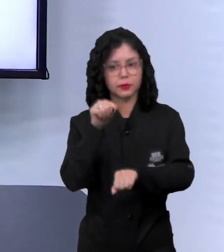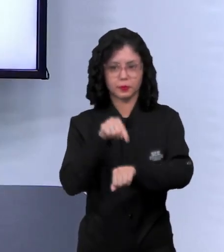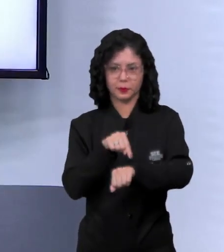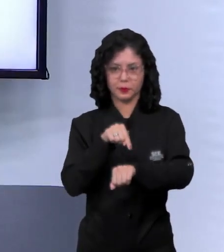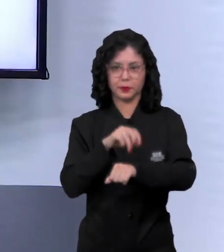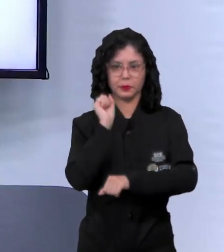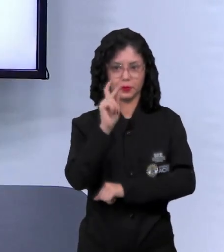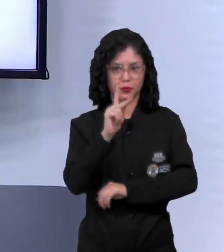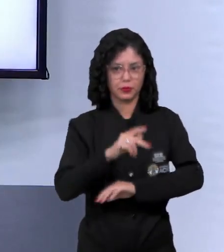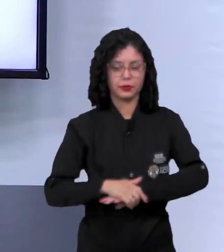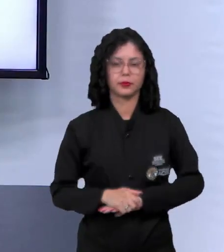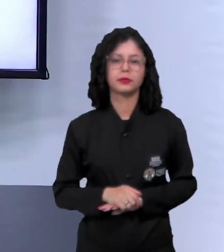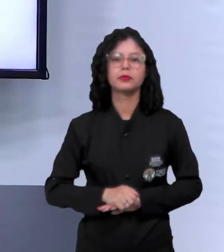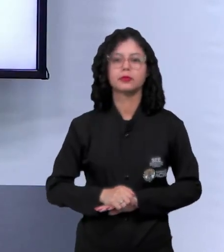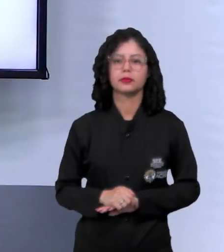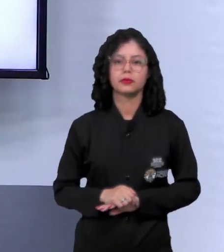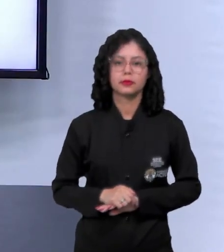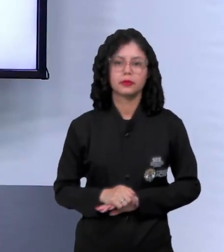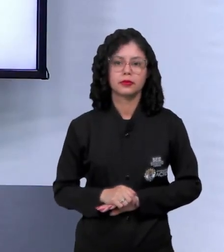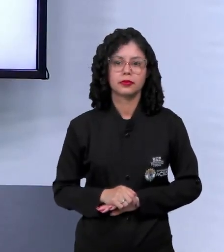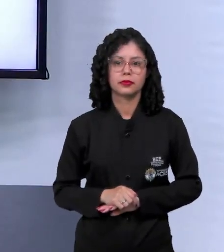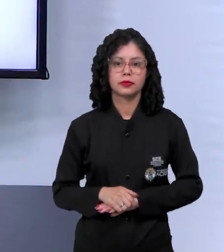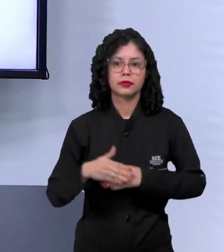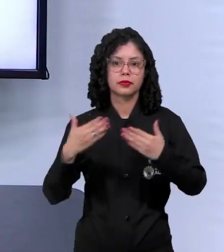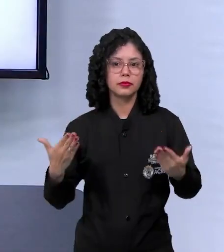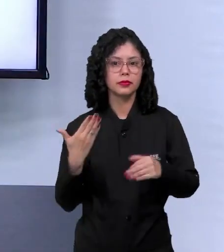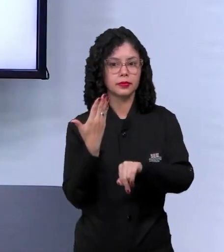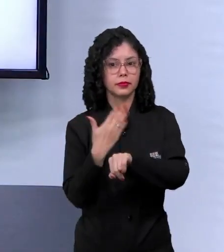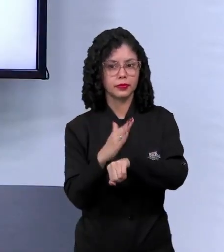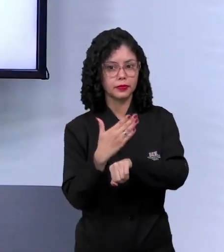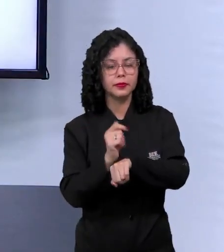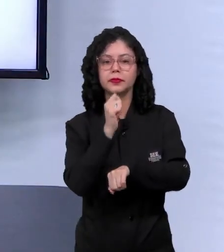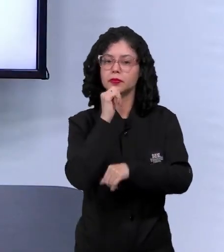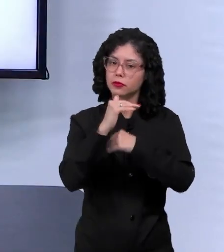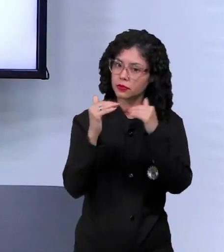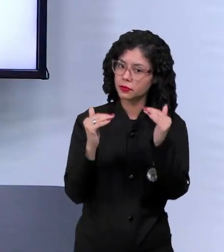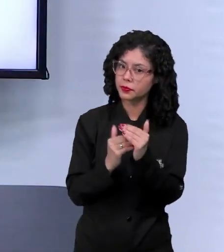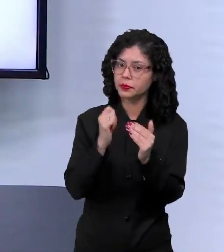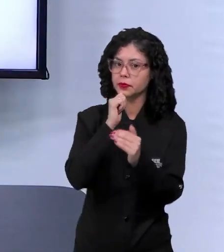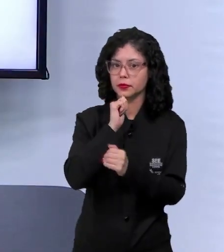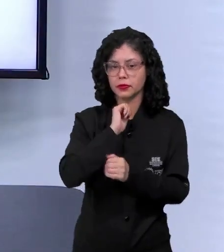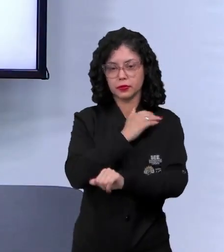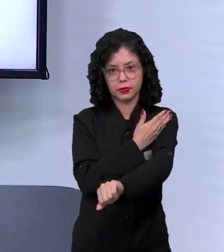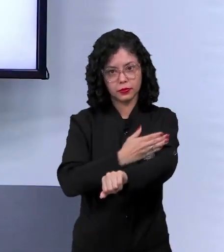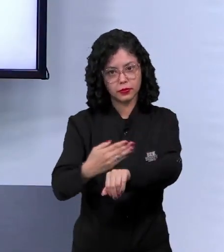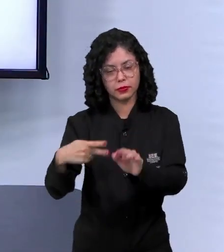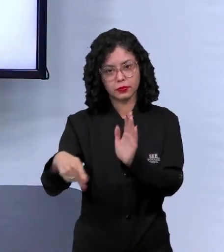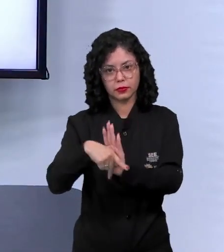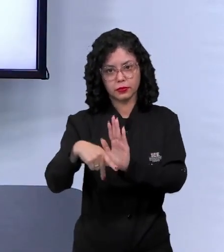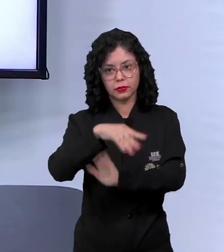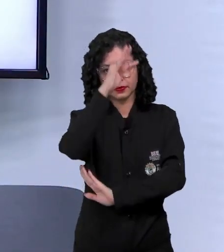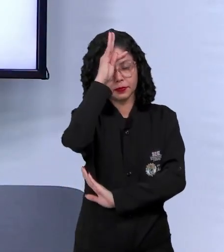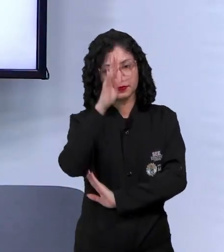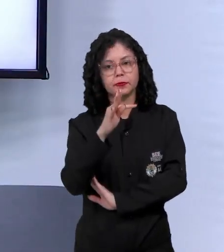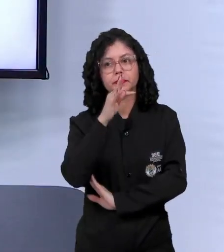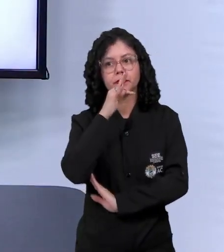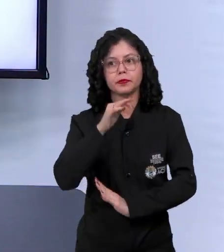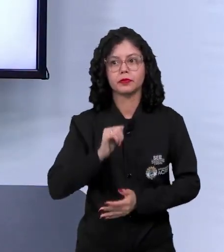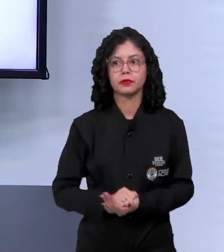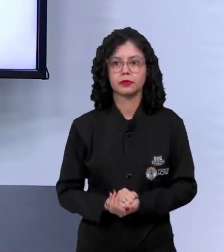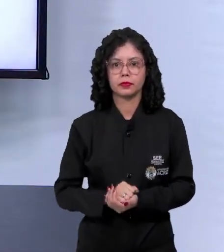tempo, certo? Então, essas práticas culturais têm tudo a ver com esses costumes e